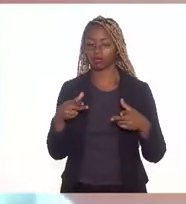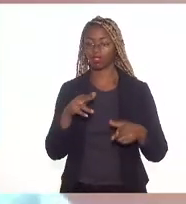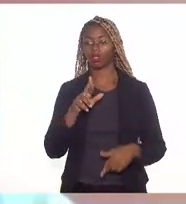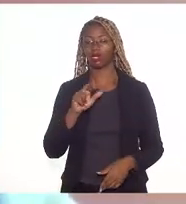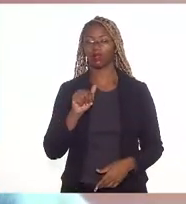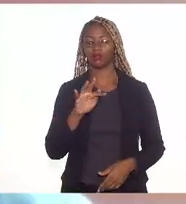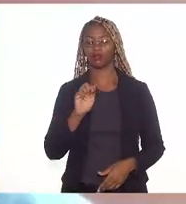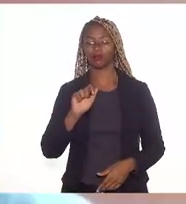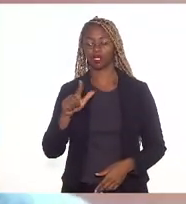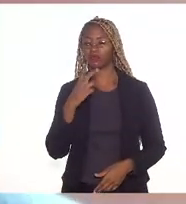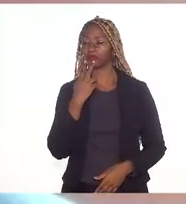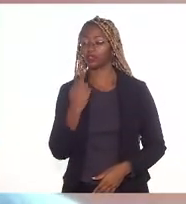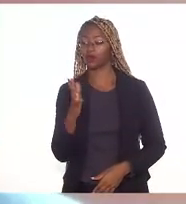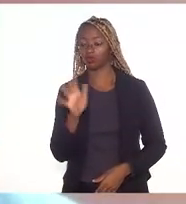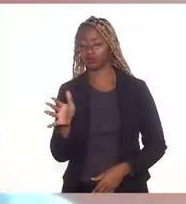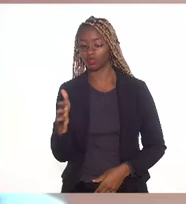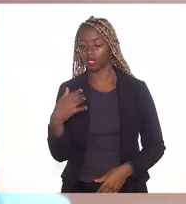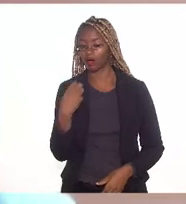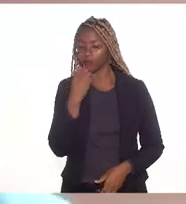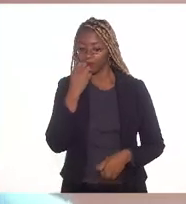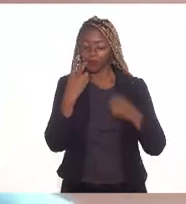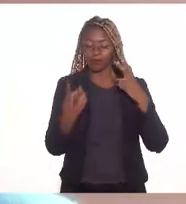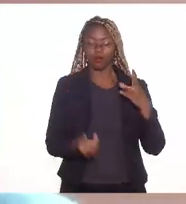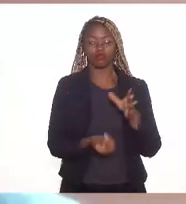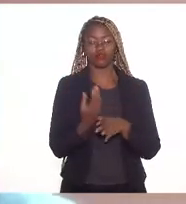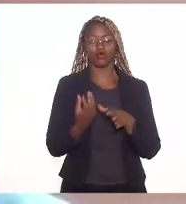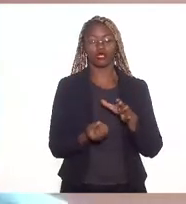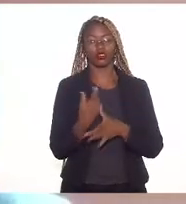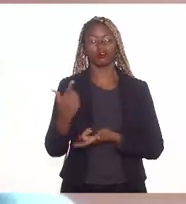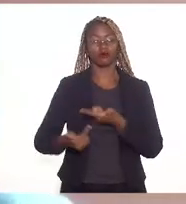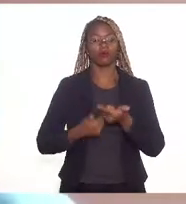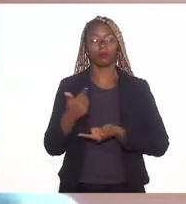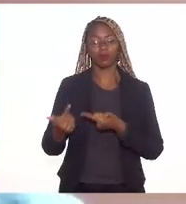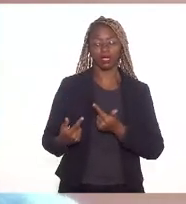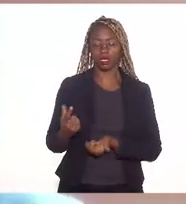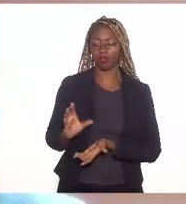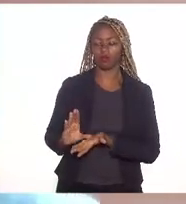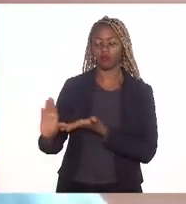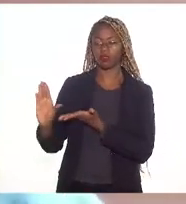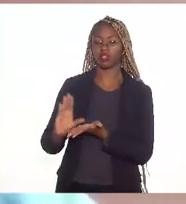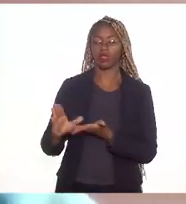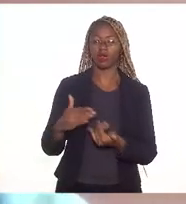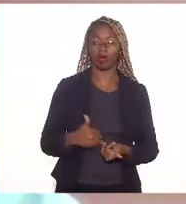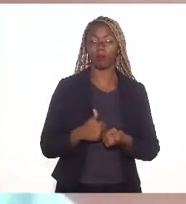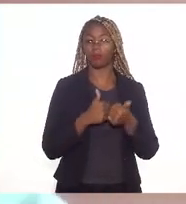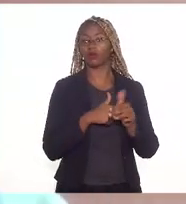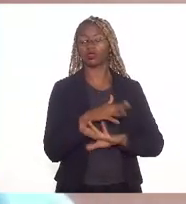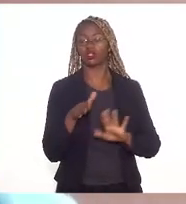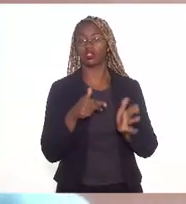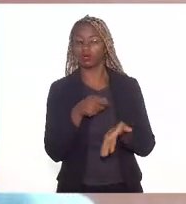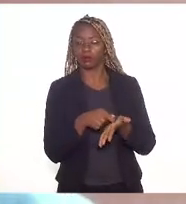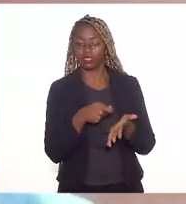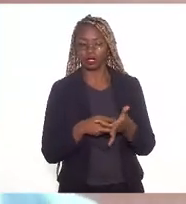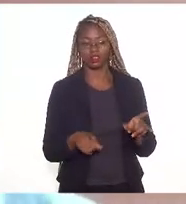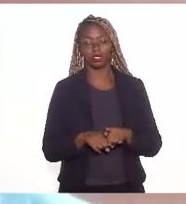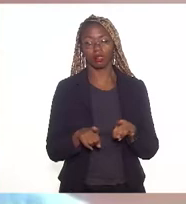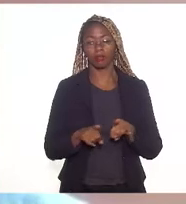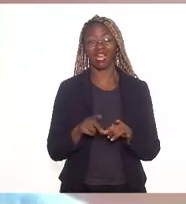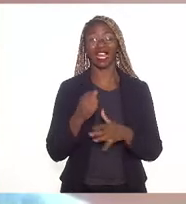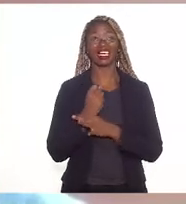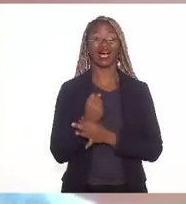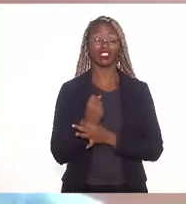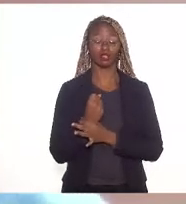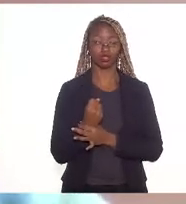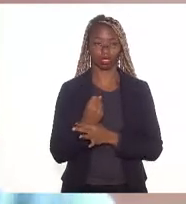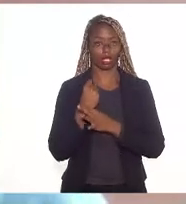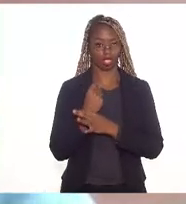bem, a gente também acompanha a questão de geração de empregos, investimento, a gente vai acompanhando essas obrigações. a gente também acompanha a garantia, né? Se a garantia